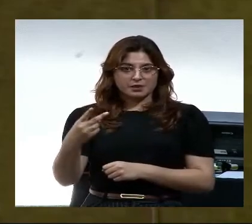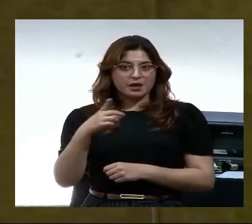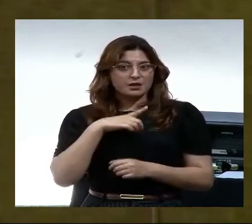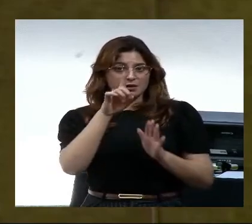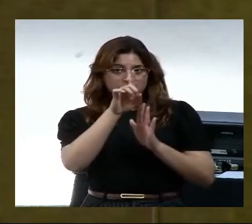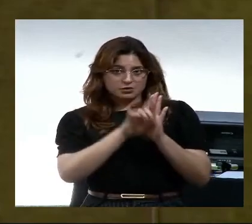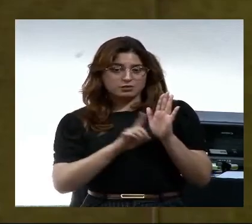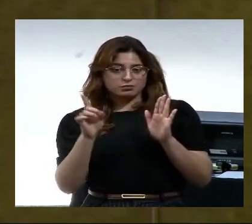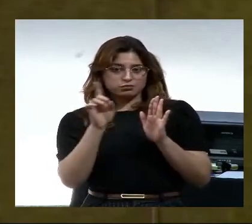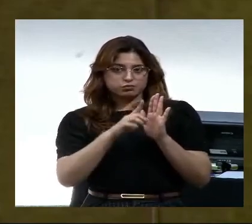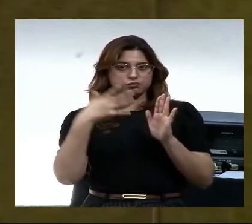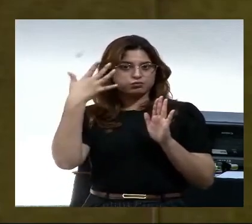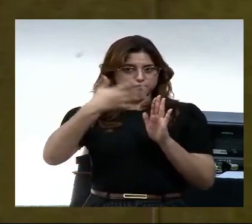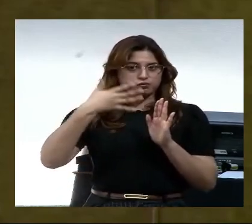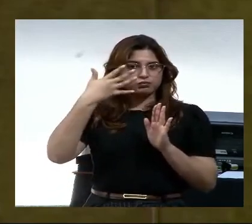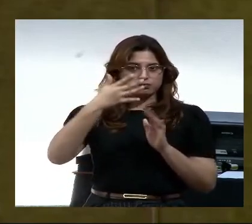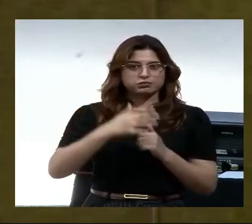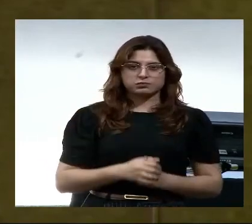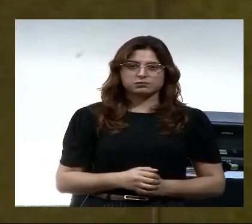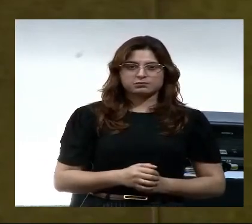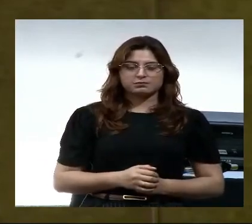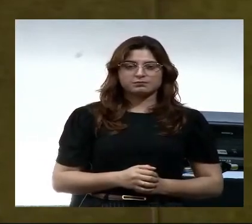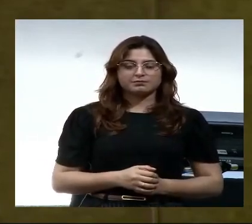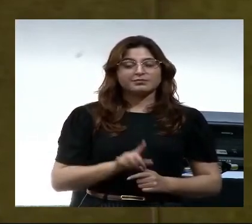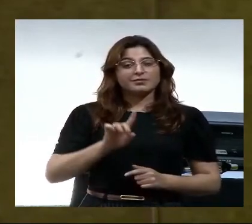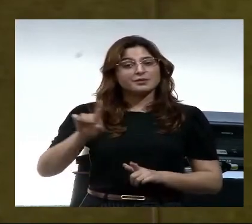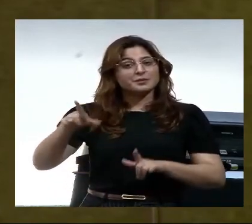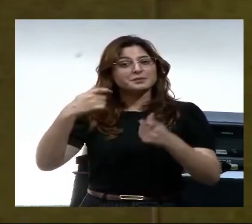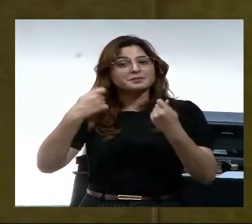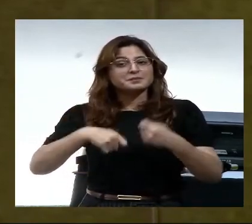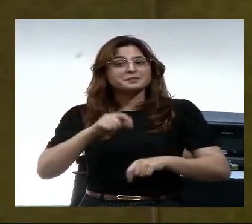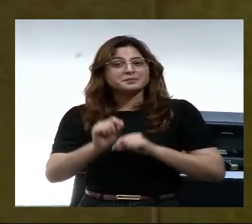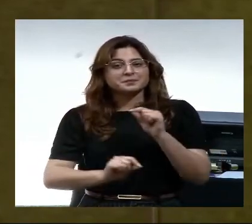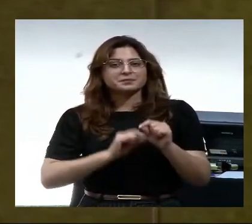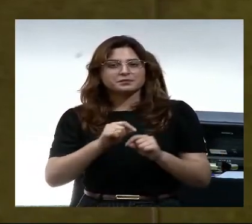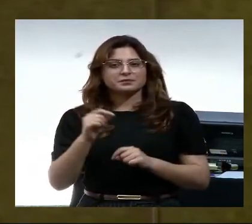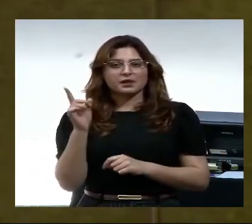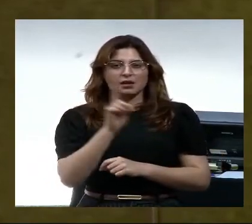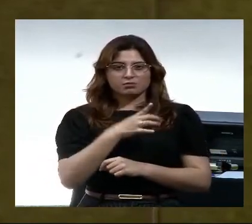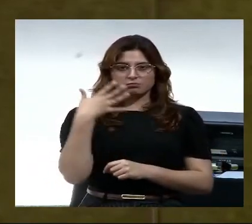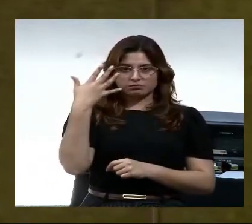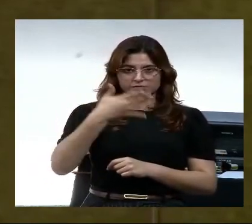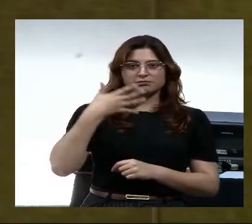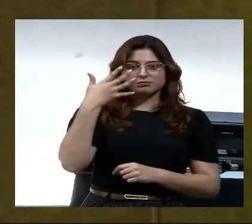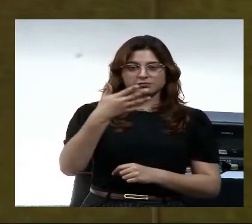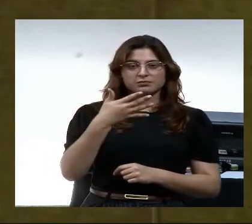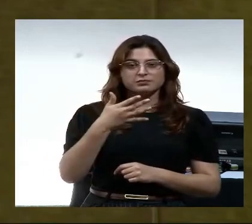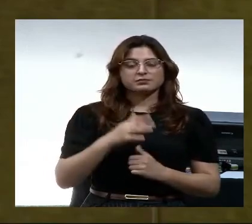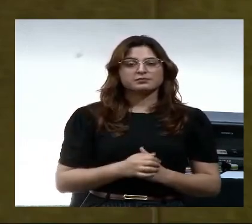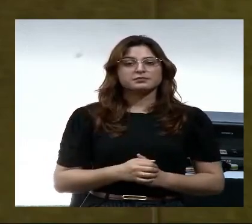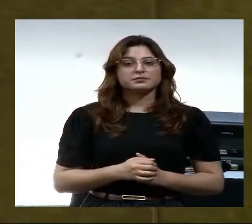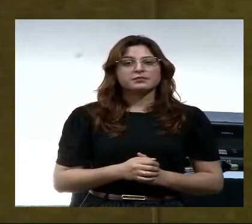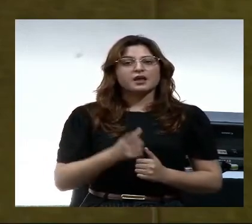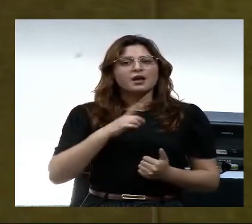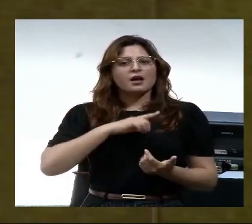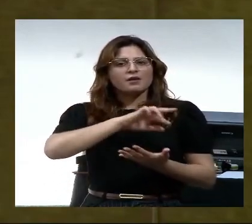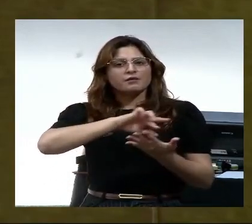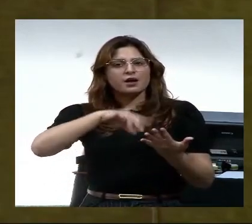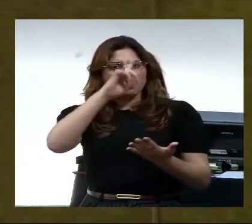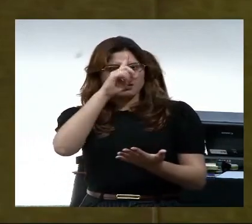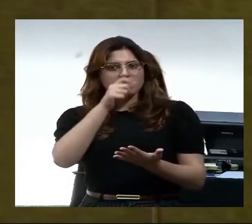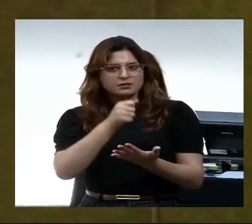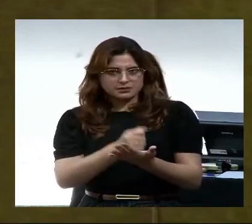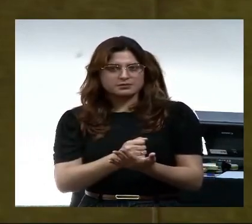realizar as nossas sustentações orais. E o que mais é preciso? As sustentações também são amparadas por decisões como